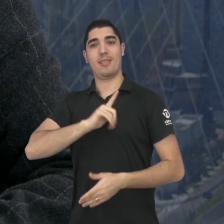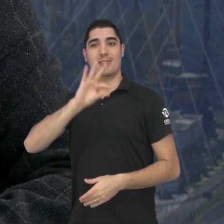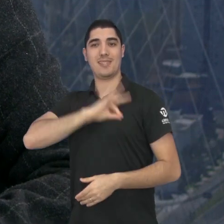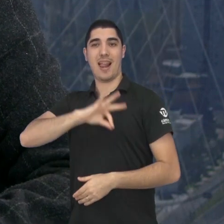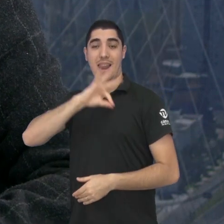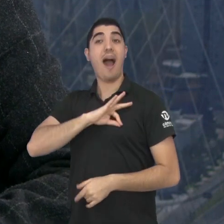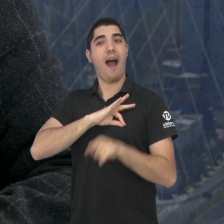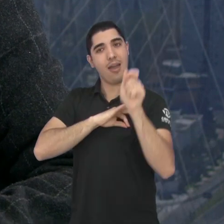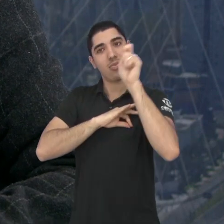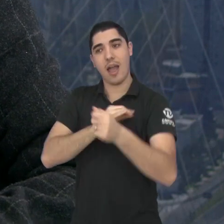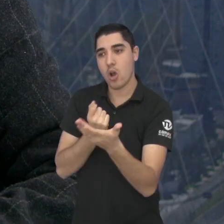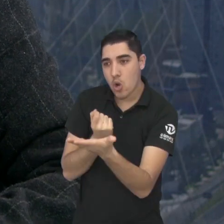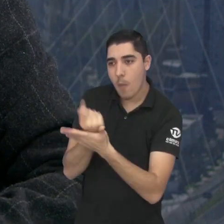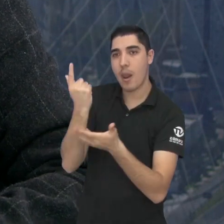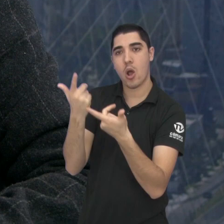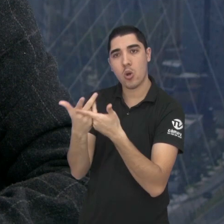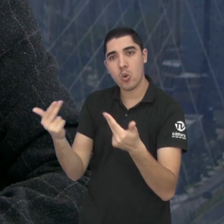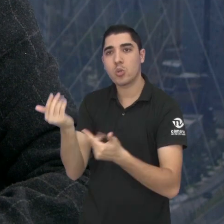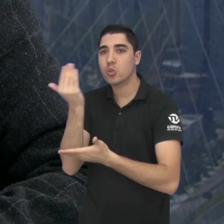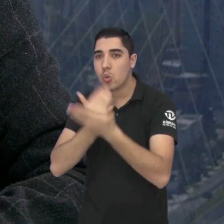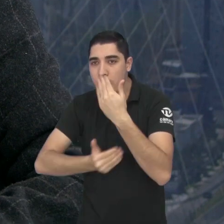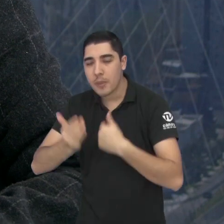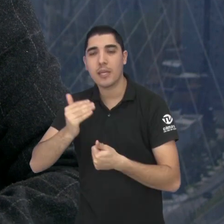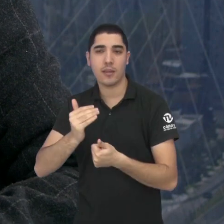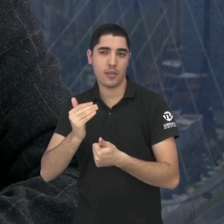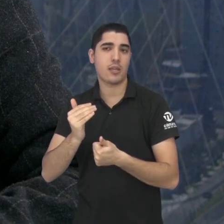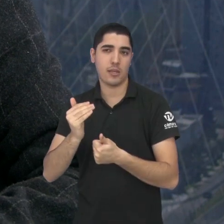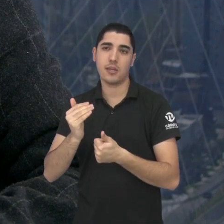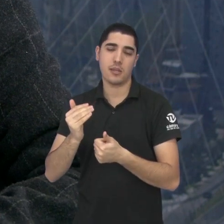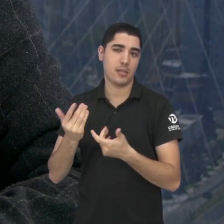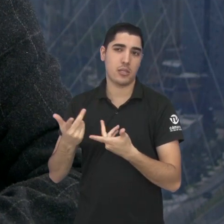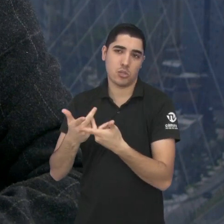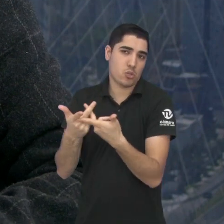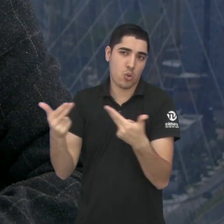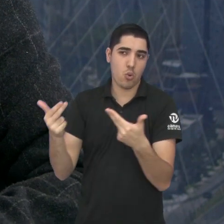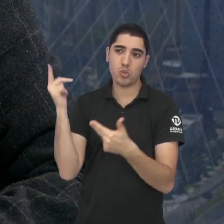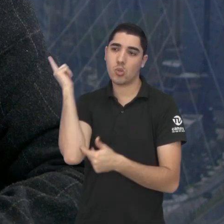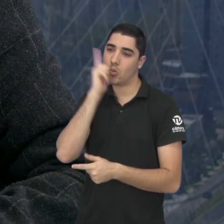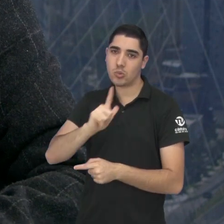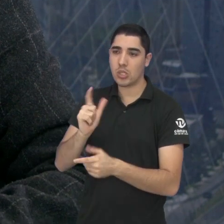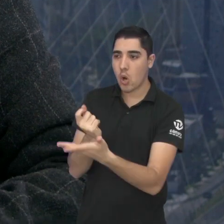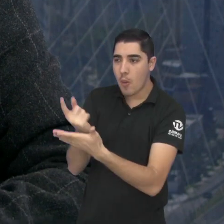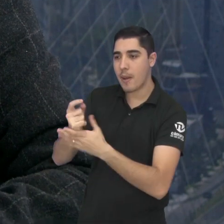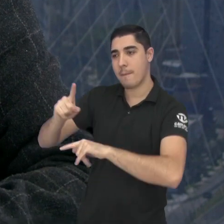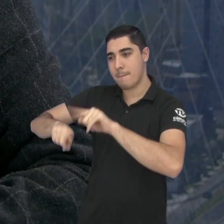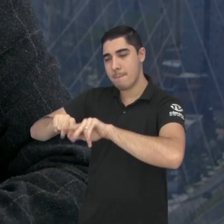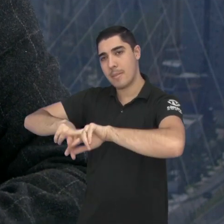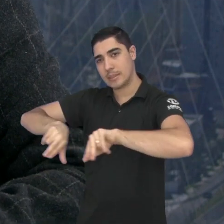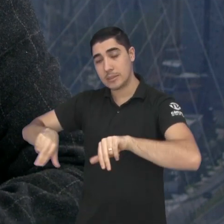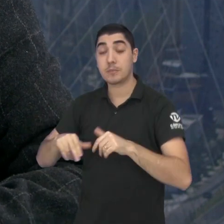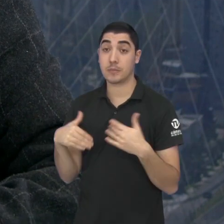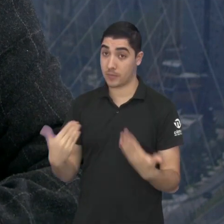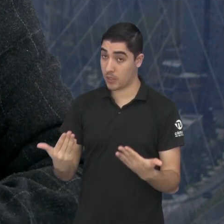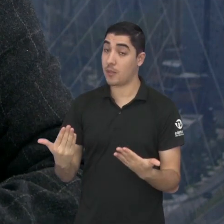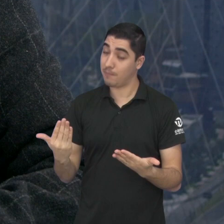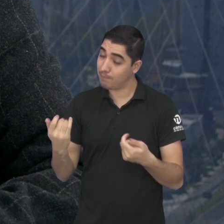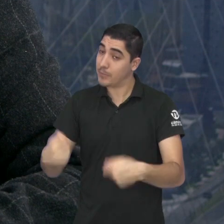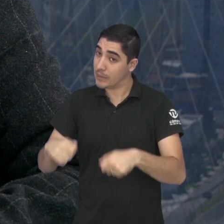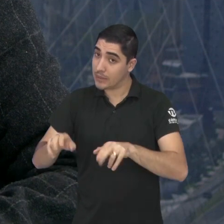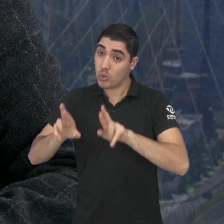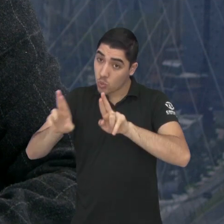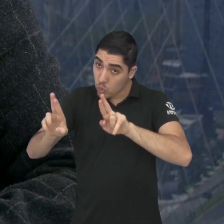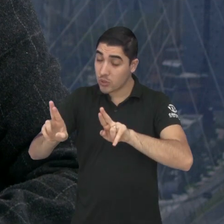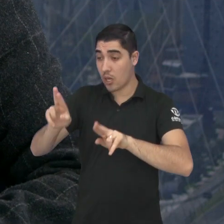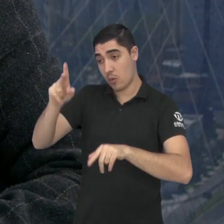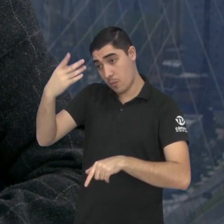consumir, pode ter aquele acesso que eu falei aos produtos, né? Então, por isso que a gente tem que torcer para que tudo